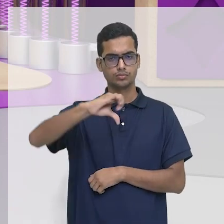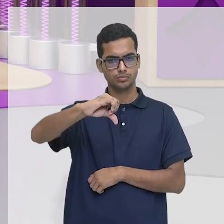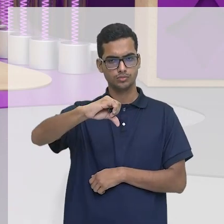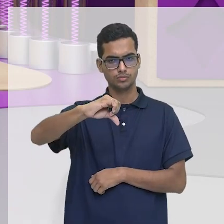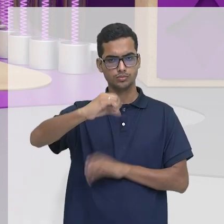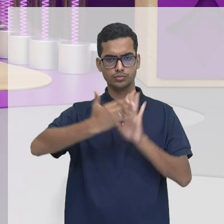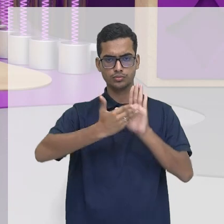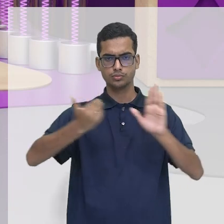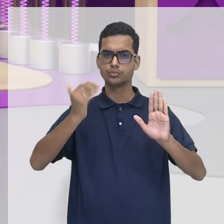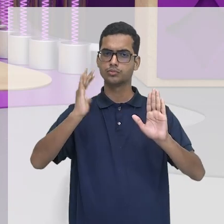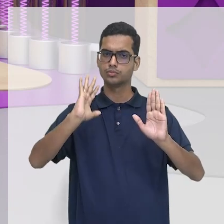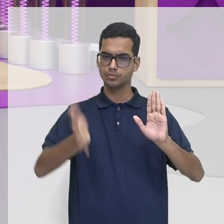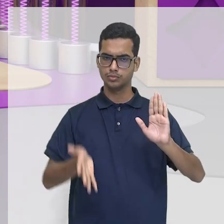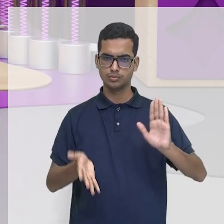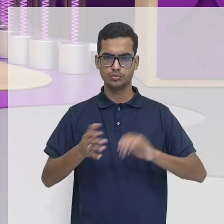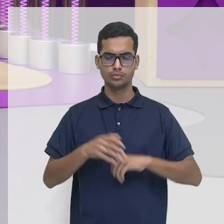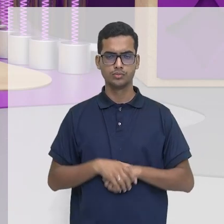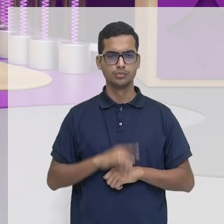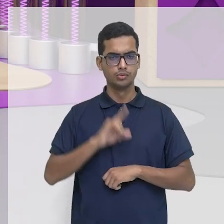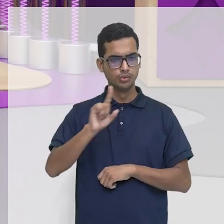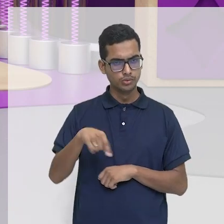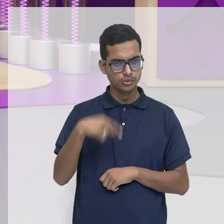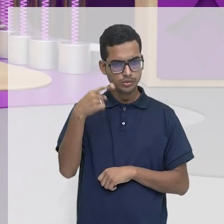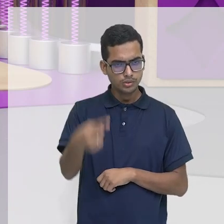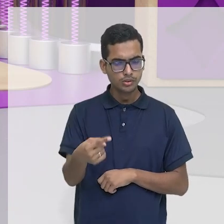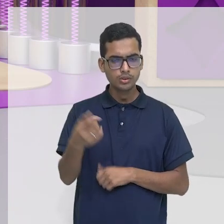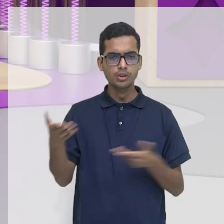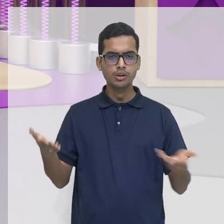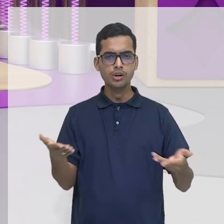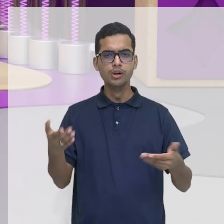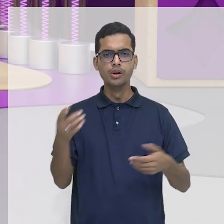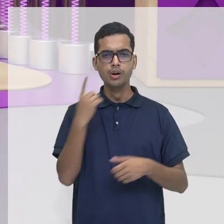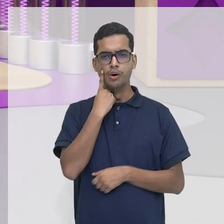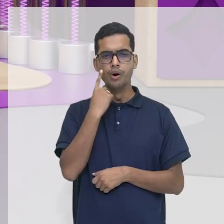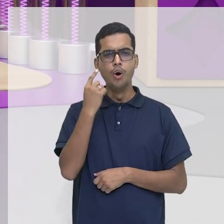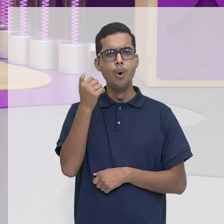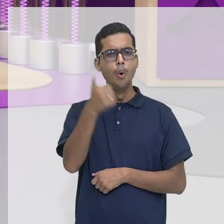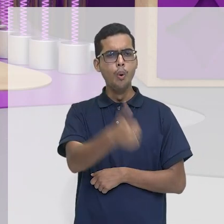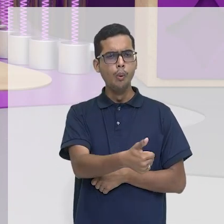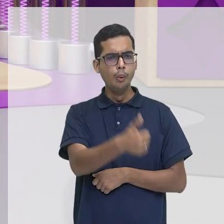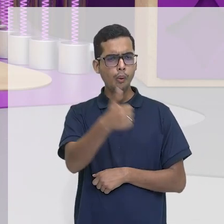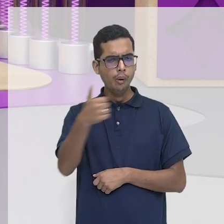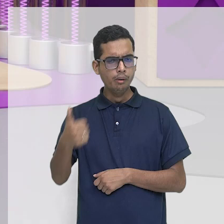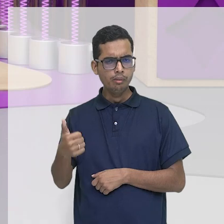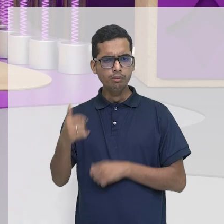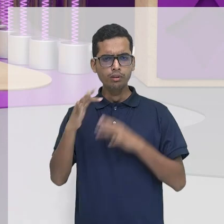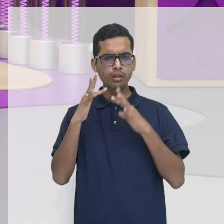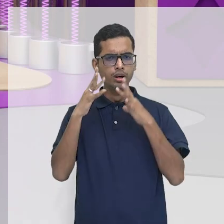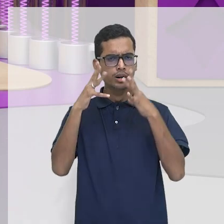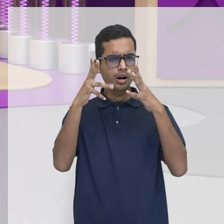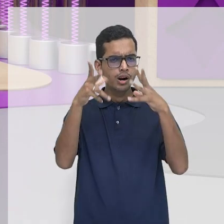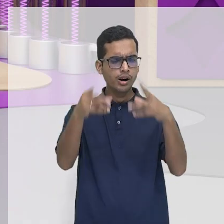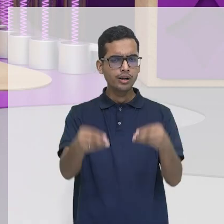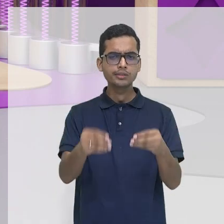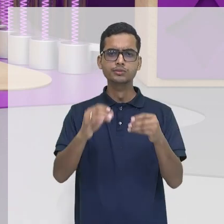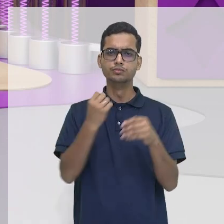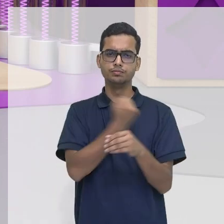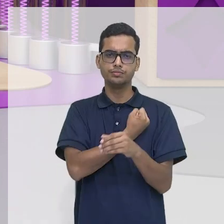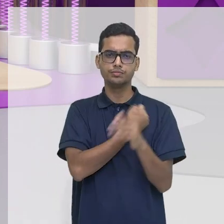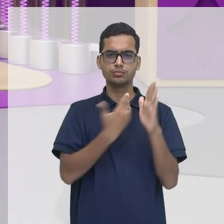eliminamos, né? E o próximo número, aqui já está o 11. E vejam que todos que nós